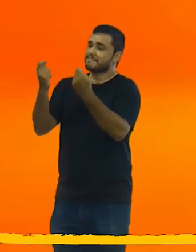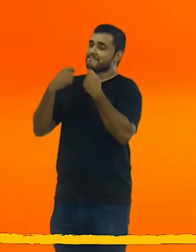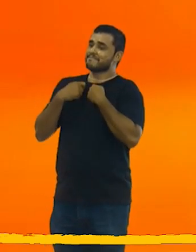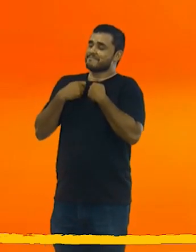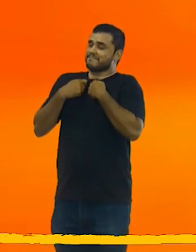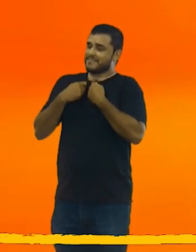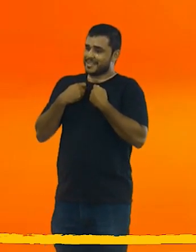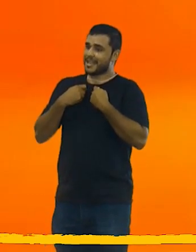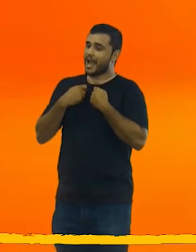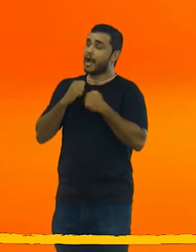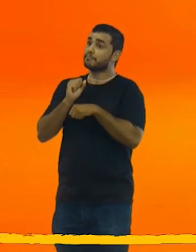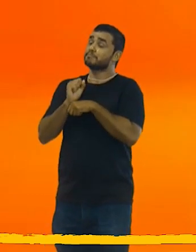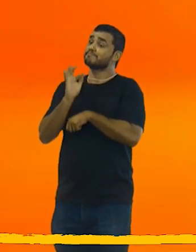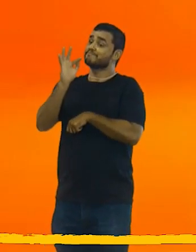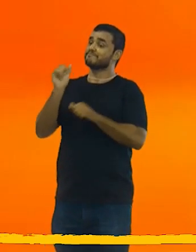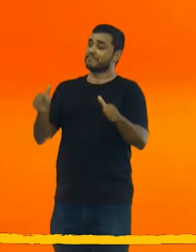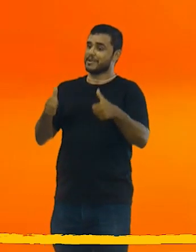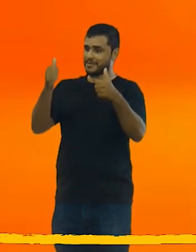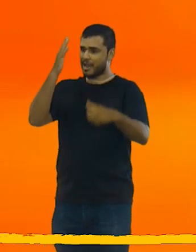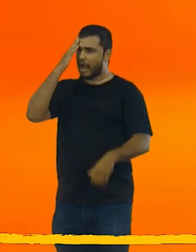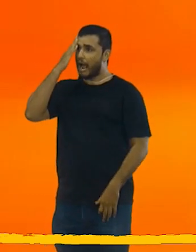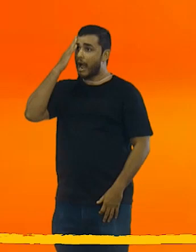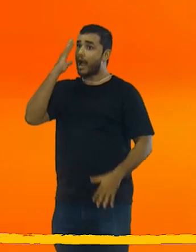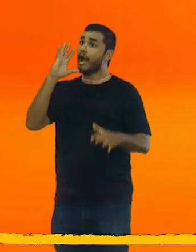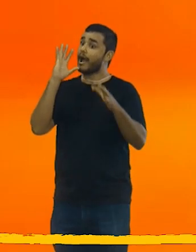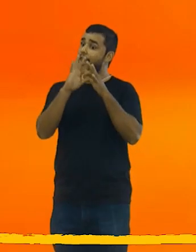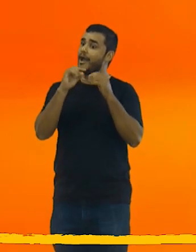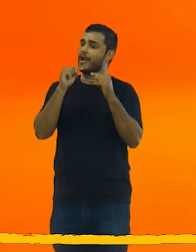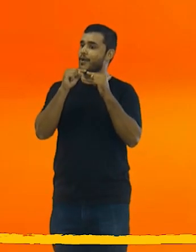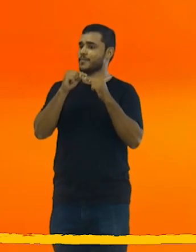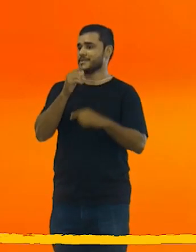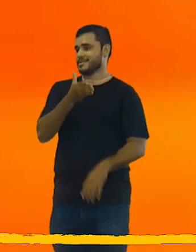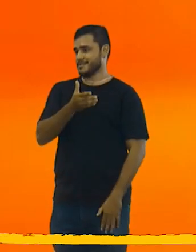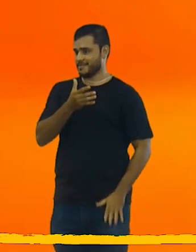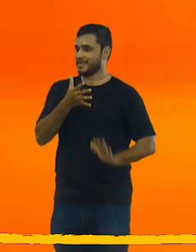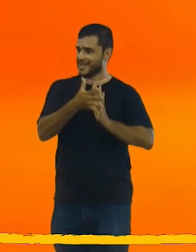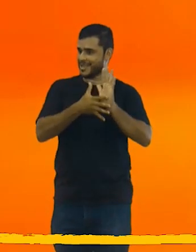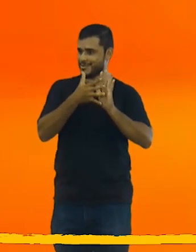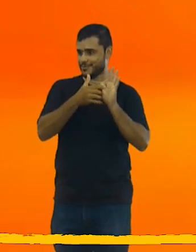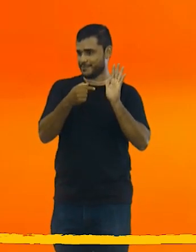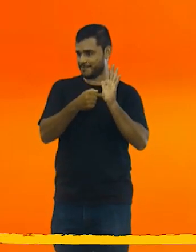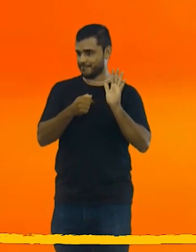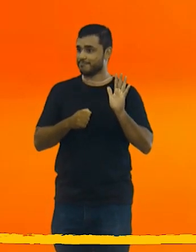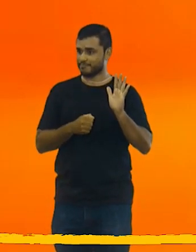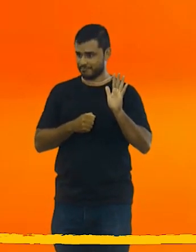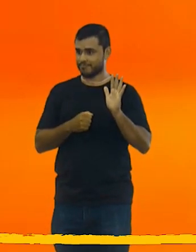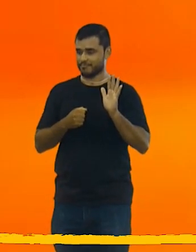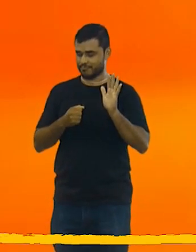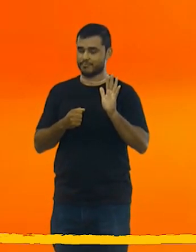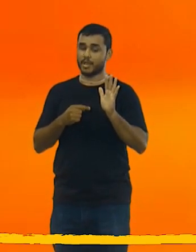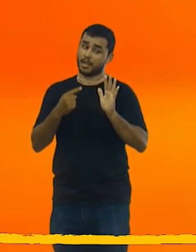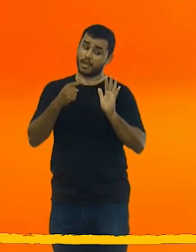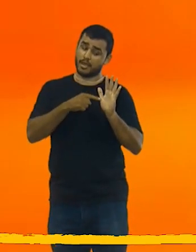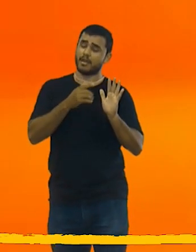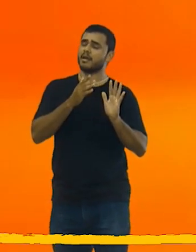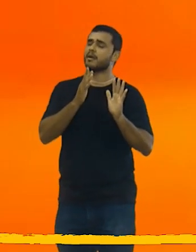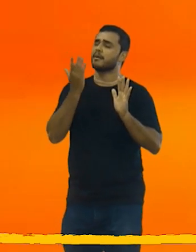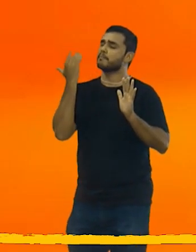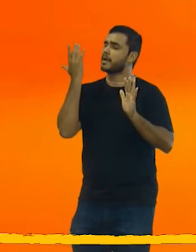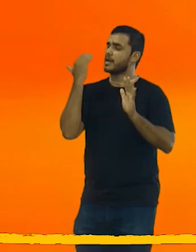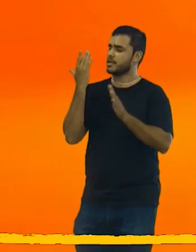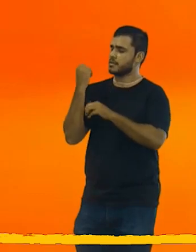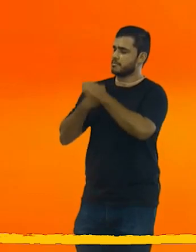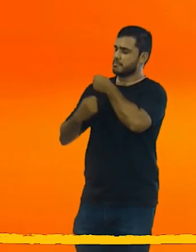como Guimarães Rosa. Entende a diferença? Entre o universalismo da geração de 45 e o